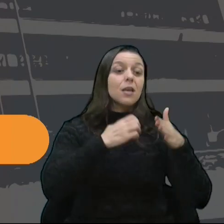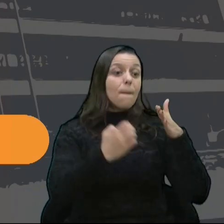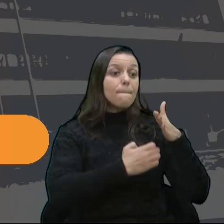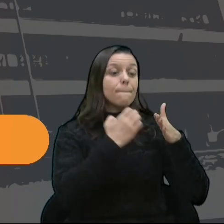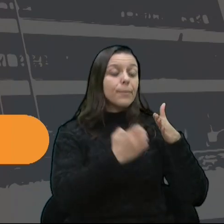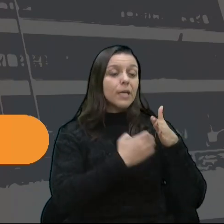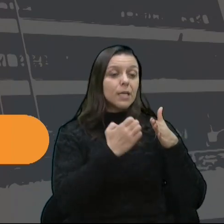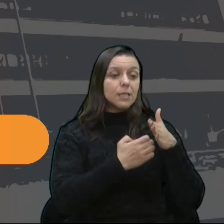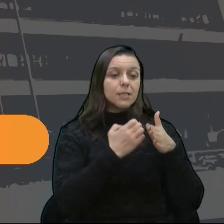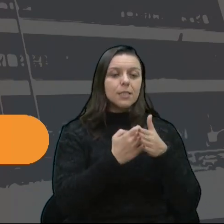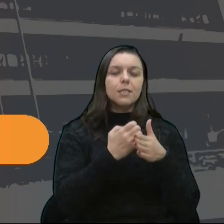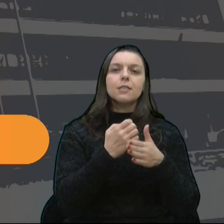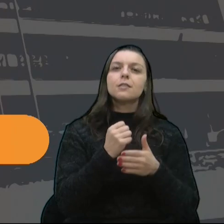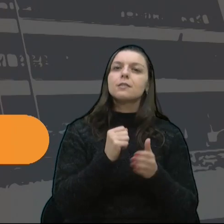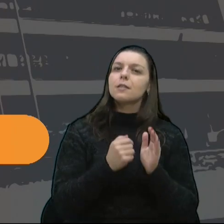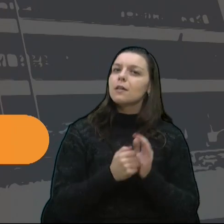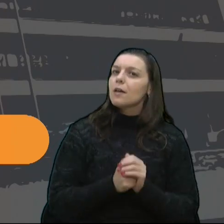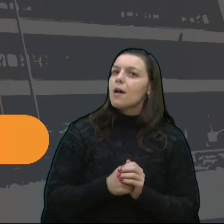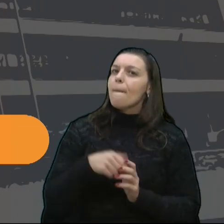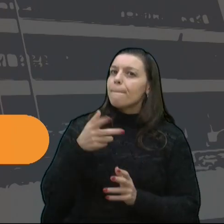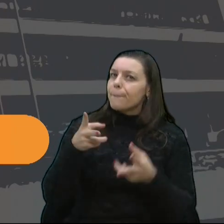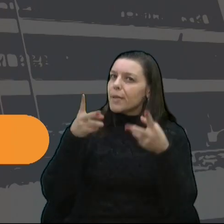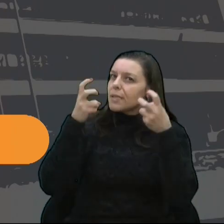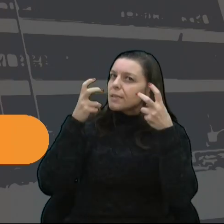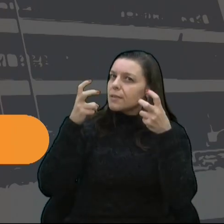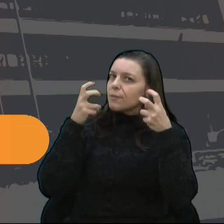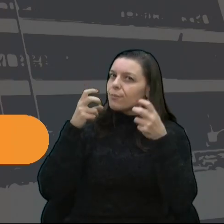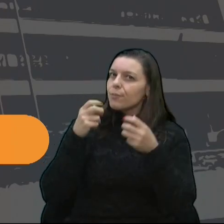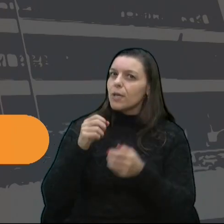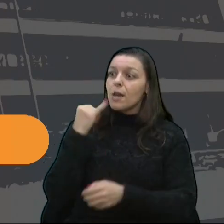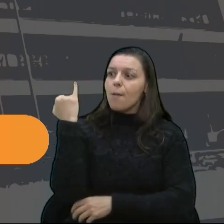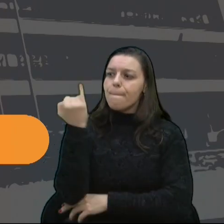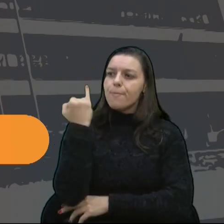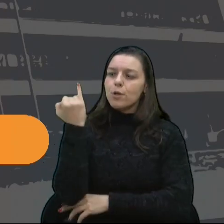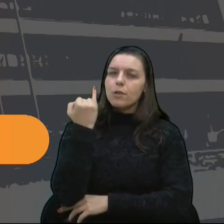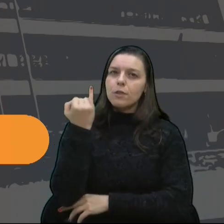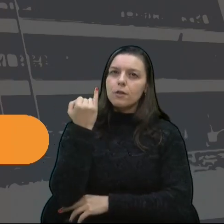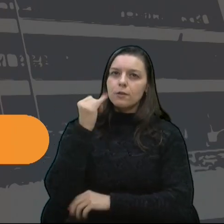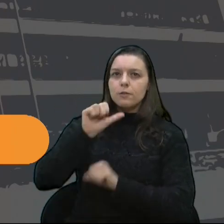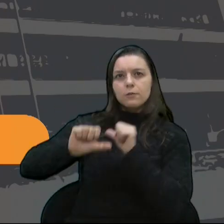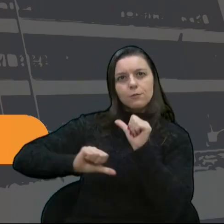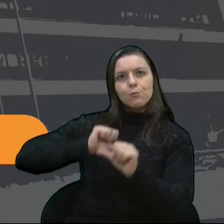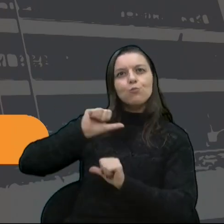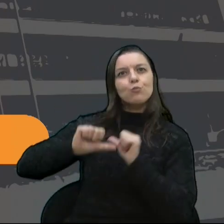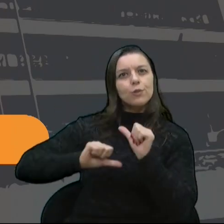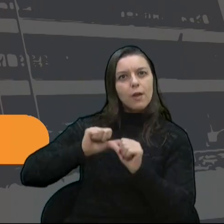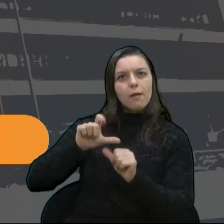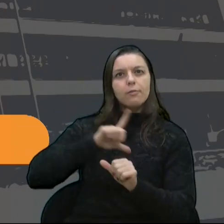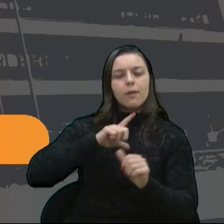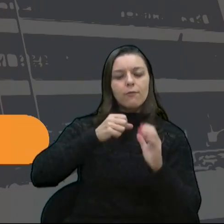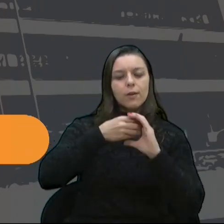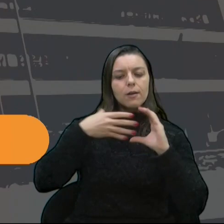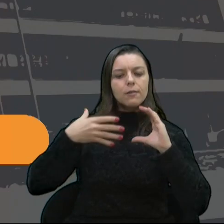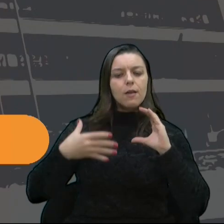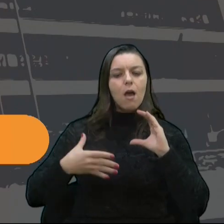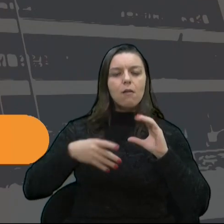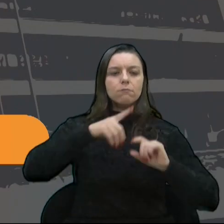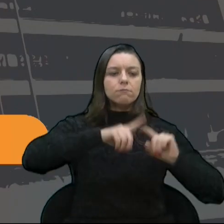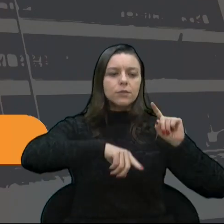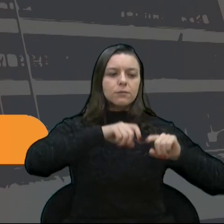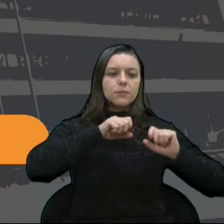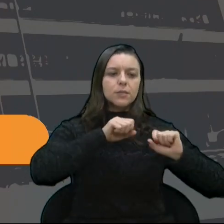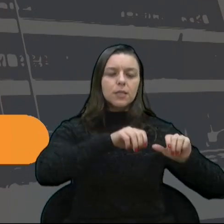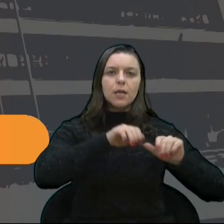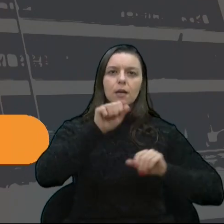importância de mudar os seus negócios. A gente tem um case aqui bem característico, que é o Supermercados